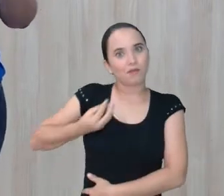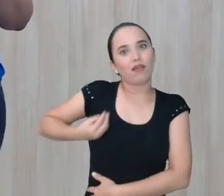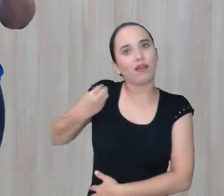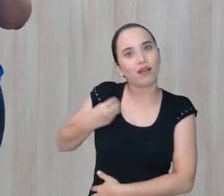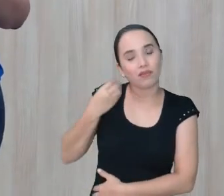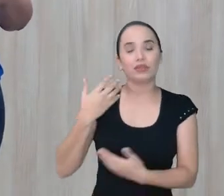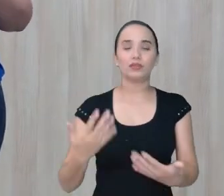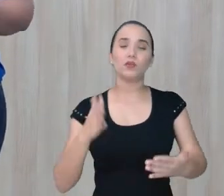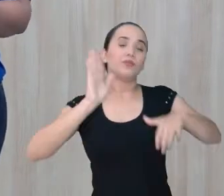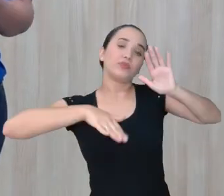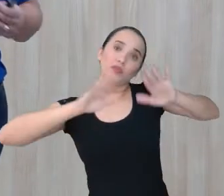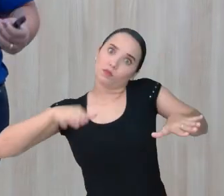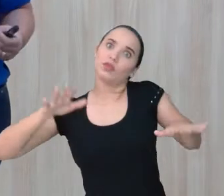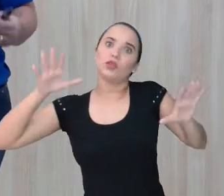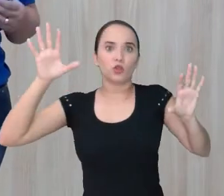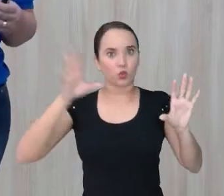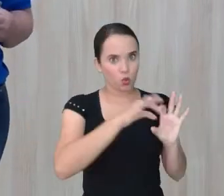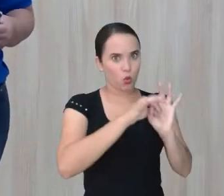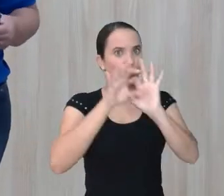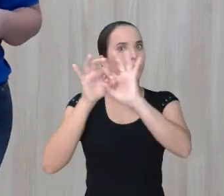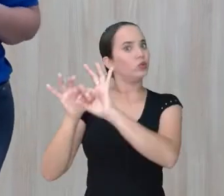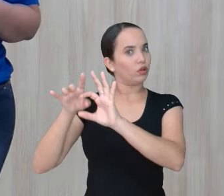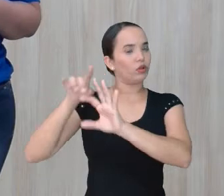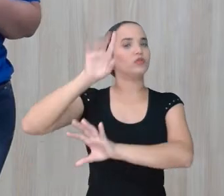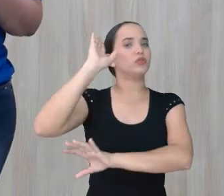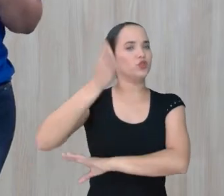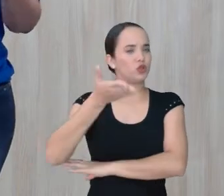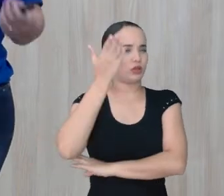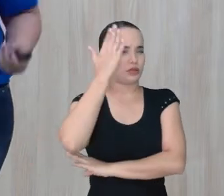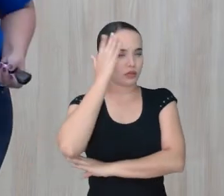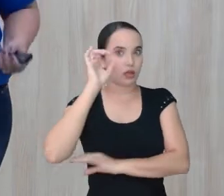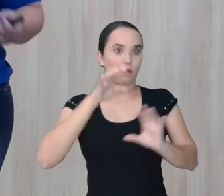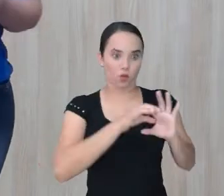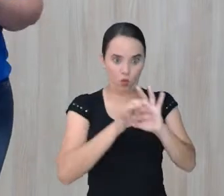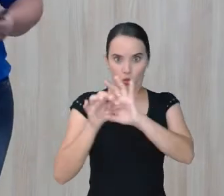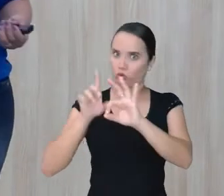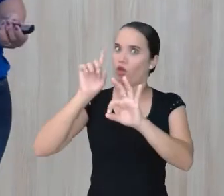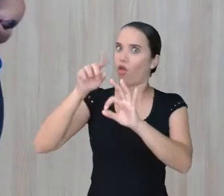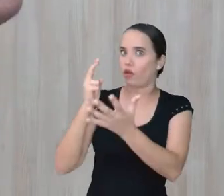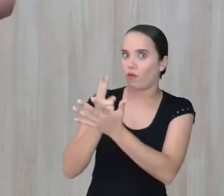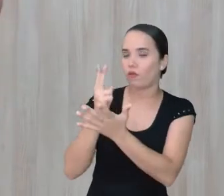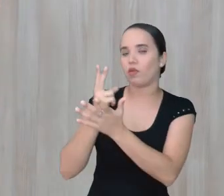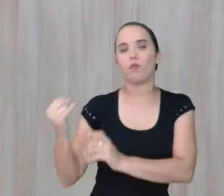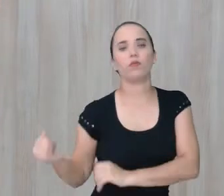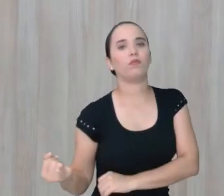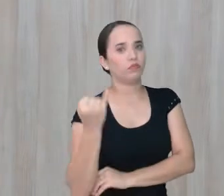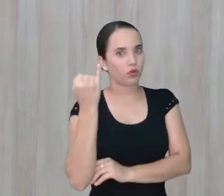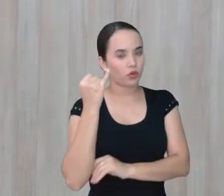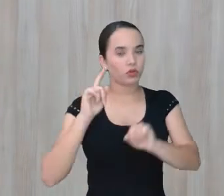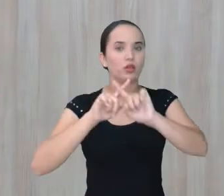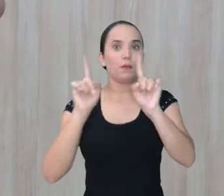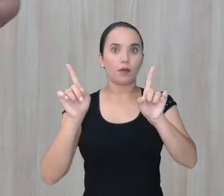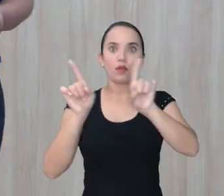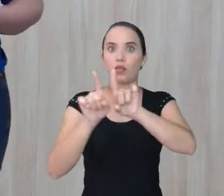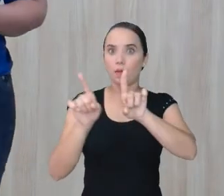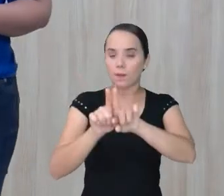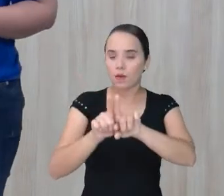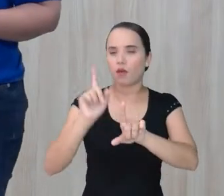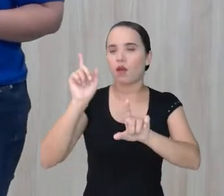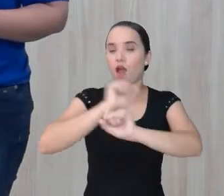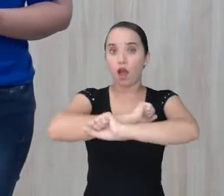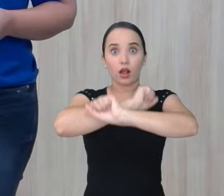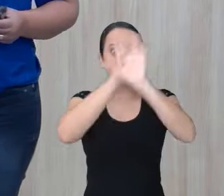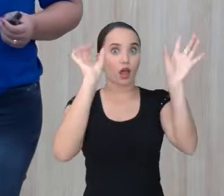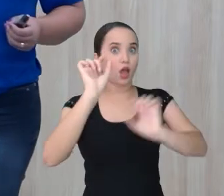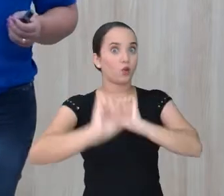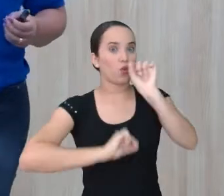depender o sentido aí do contexto. Como vocês sabem, o contexto é muito importante. Mas a gente deixou claro que